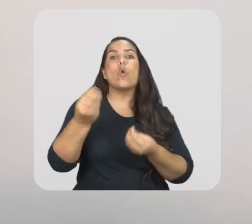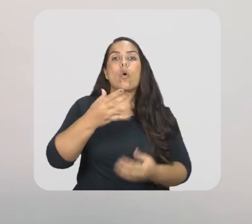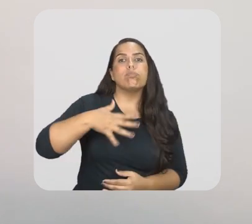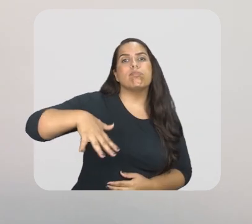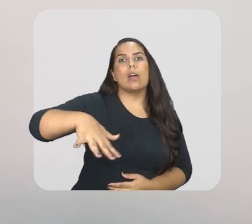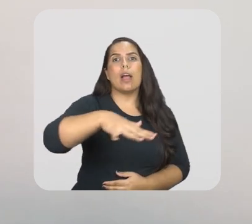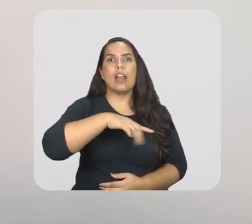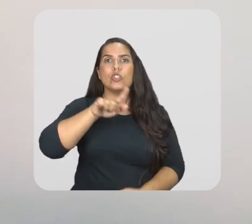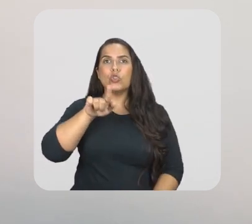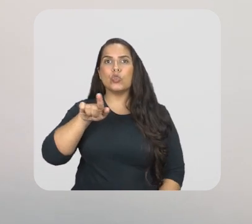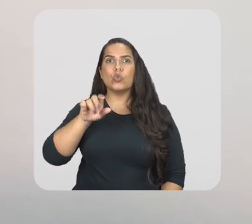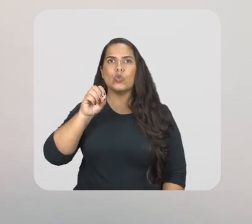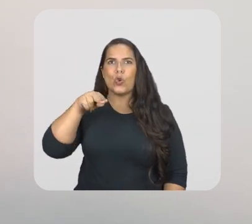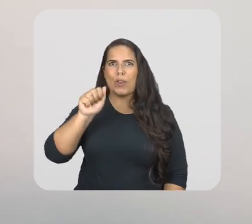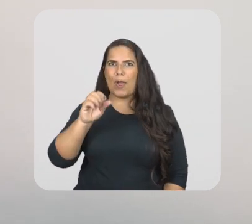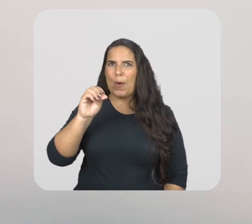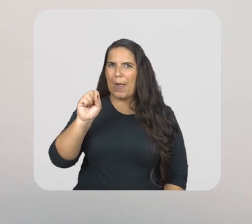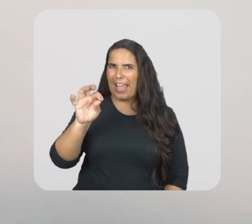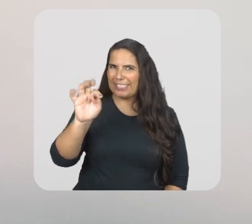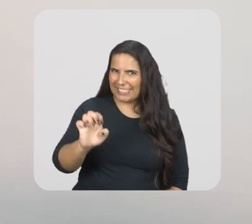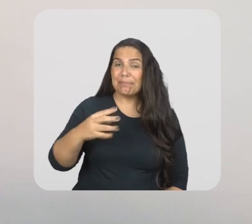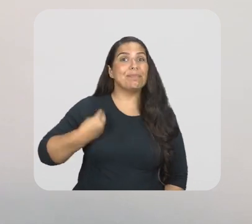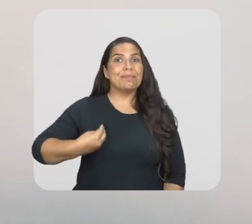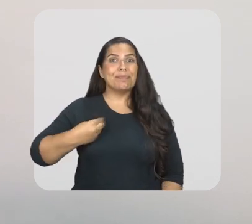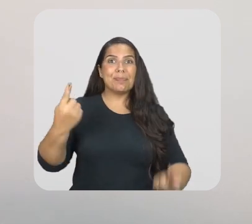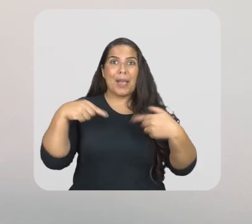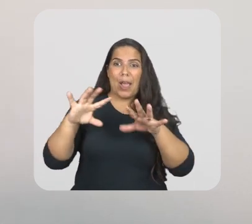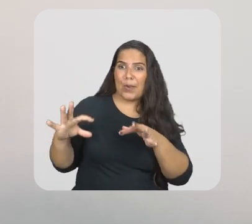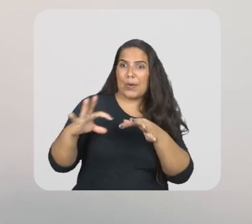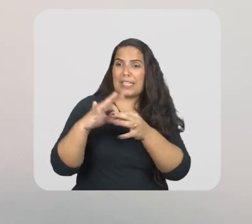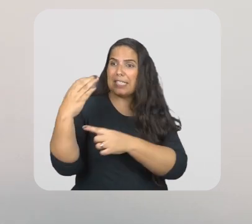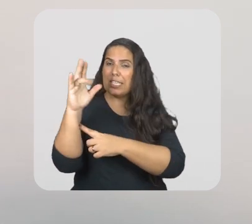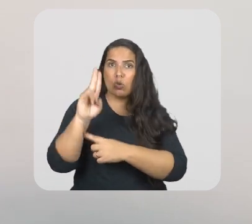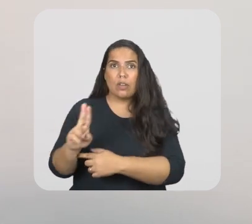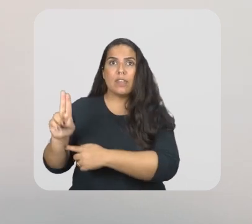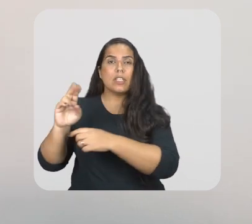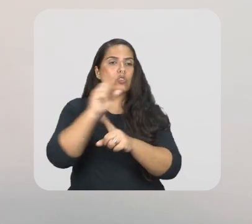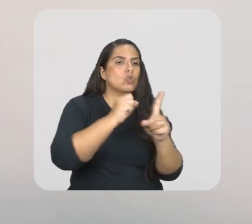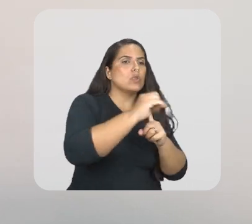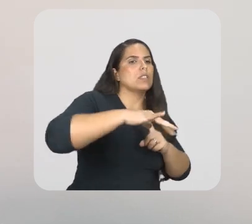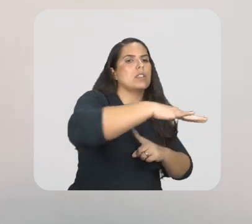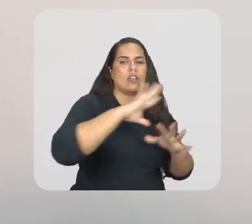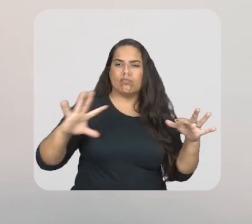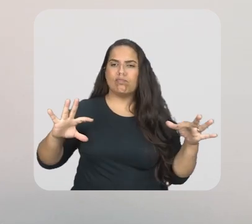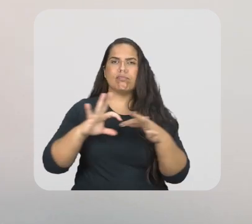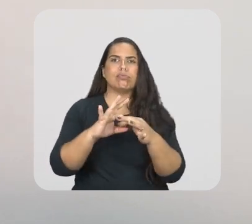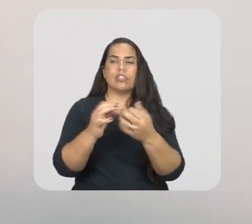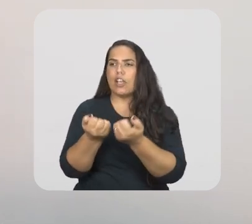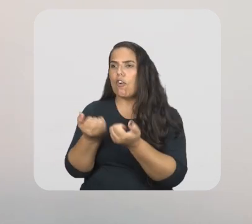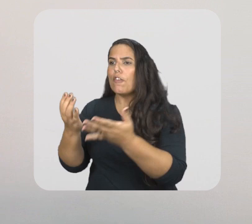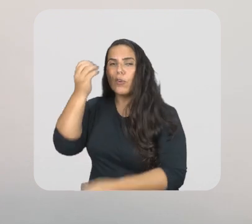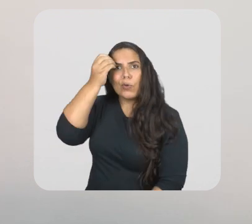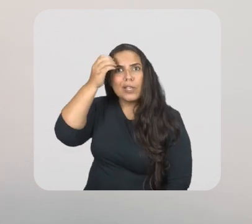como o campus Zona Oeste contribuiu para conectar a ciência universitária com a sociedade,